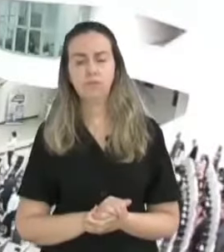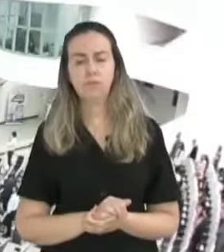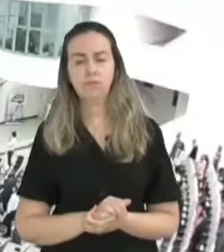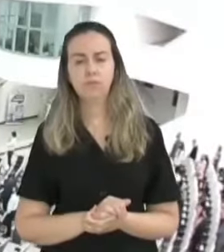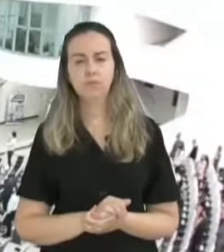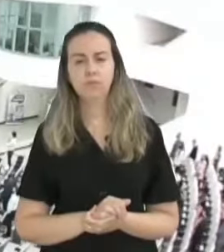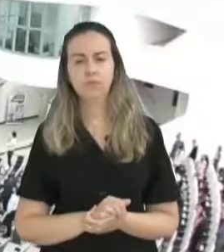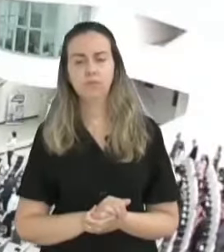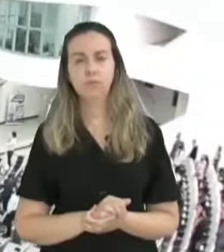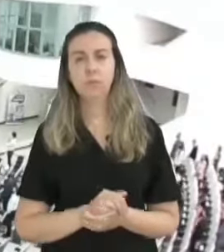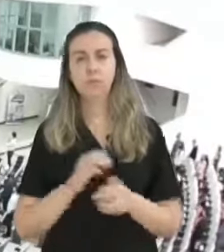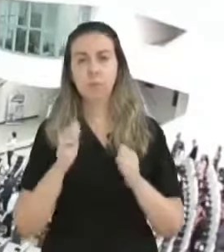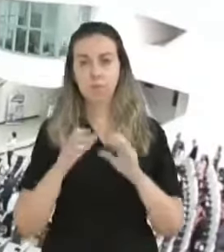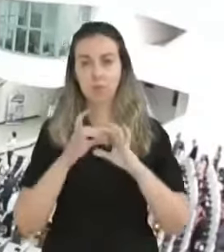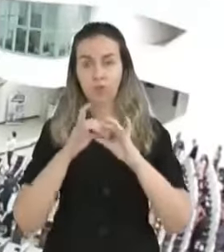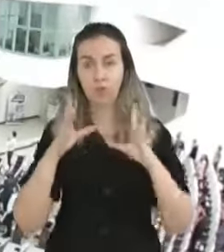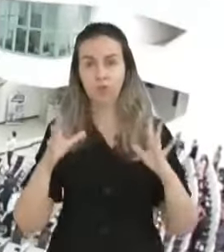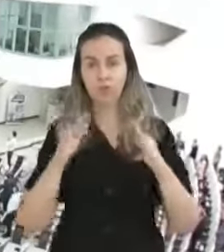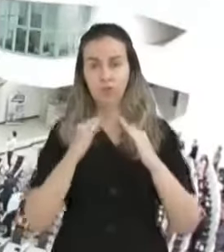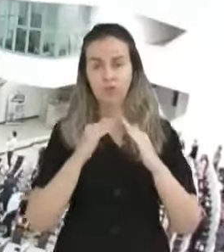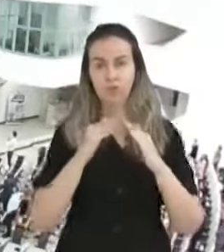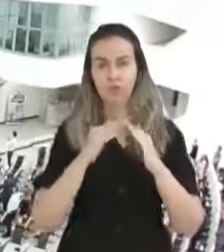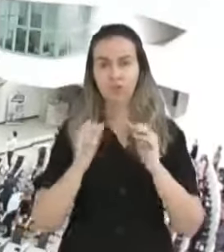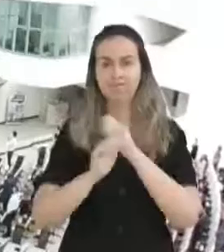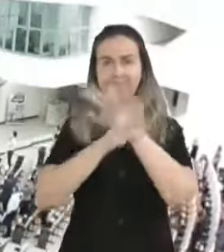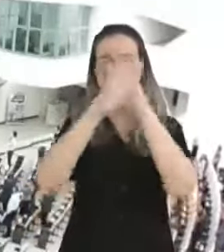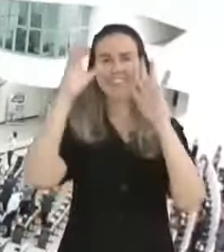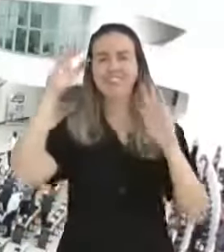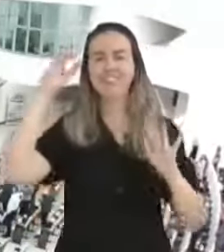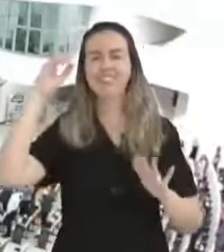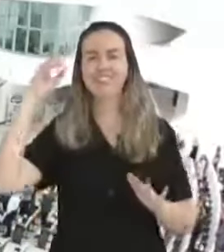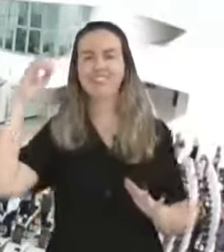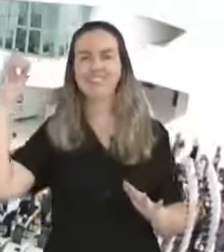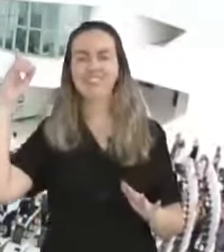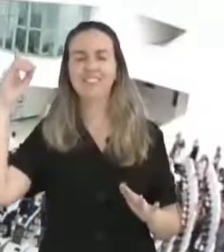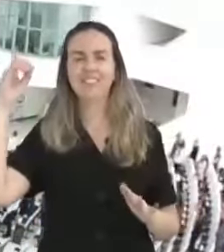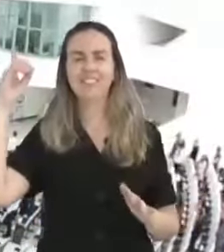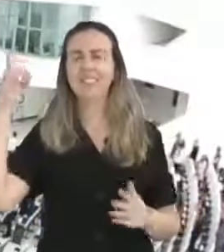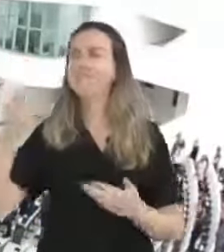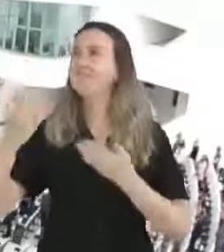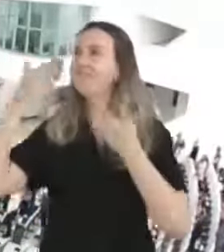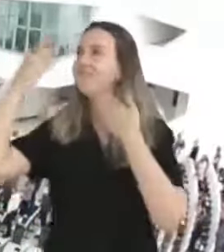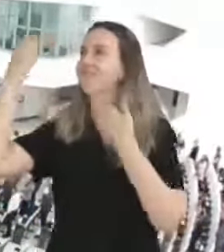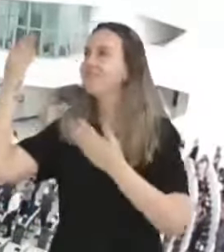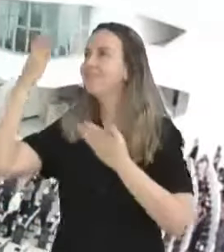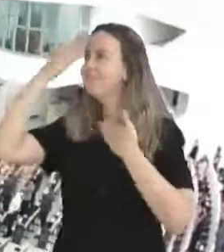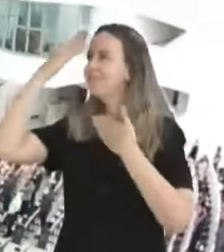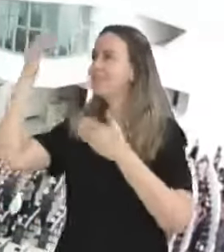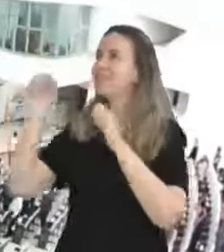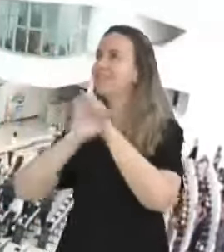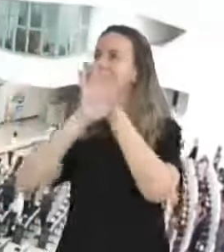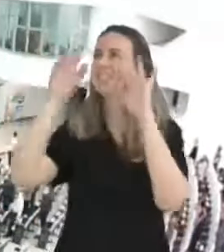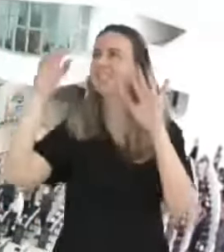Pode voltar para os seus lugares dando glória. Pode voltar para os seus lugares dando glória.